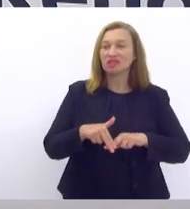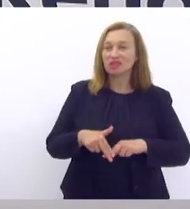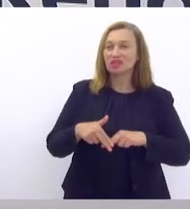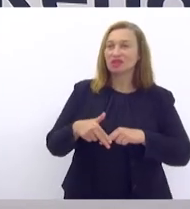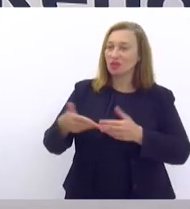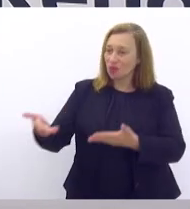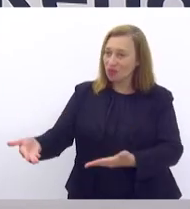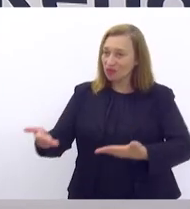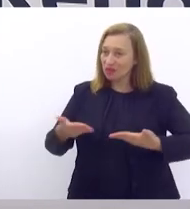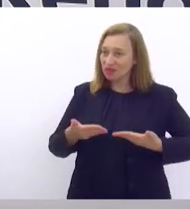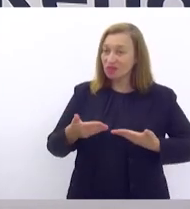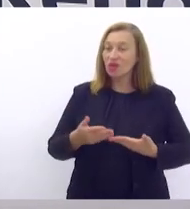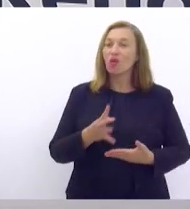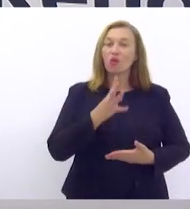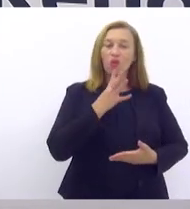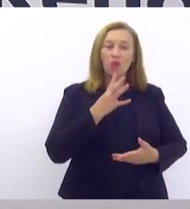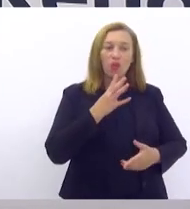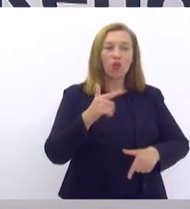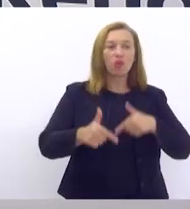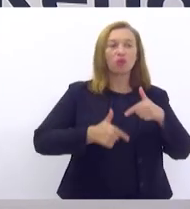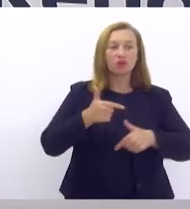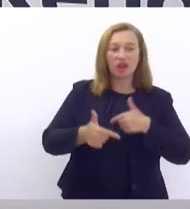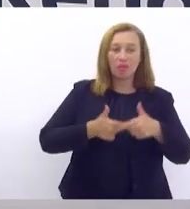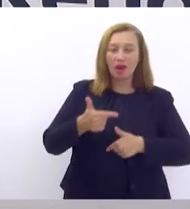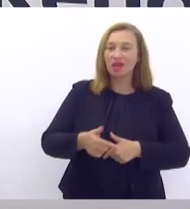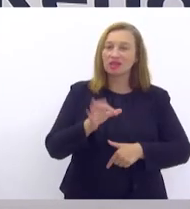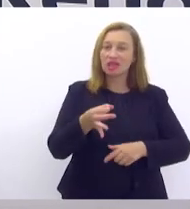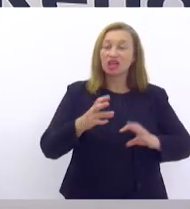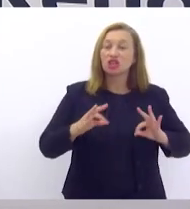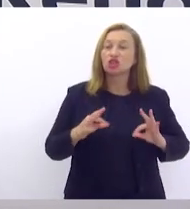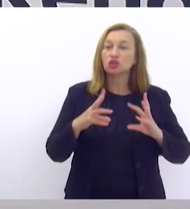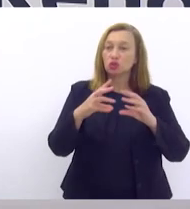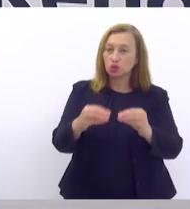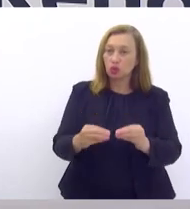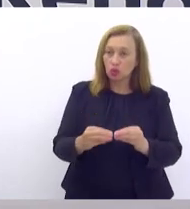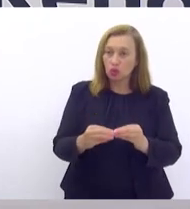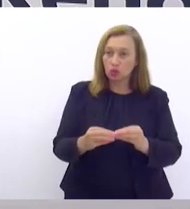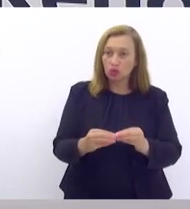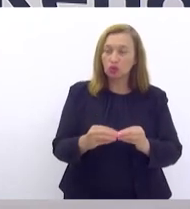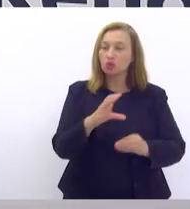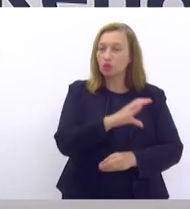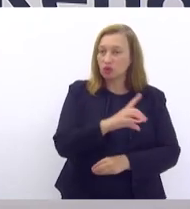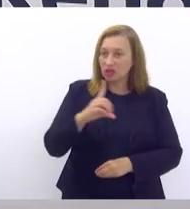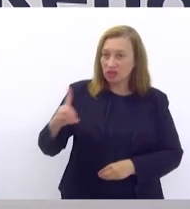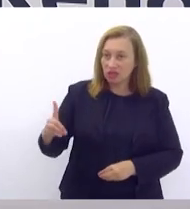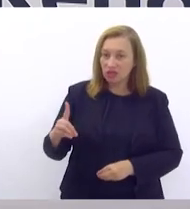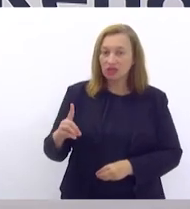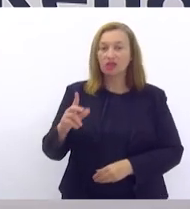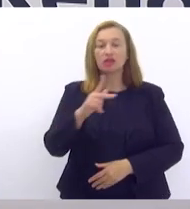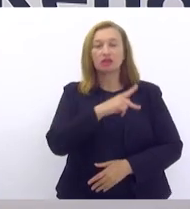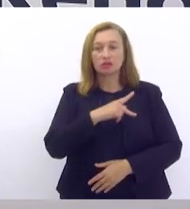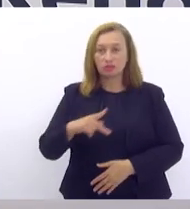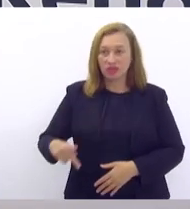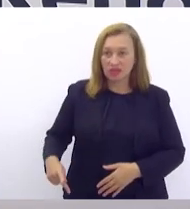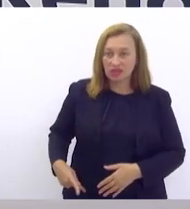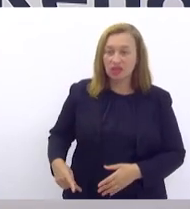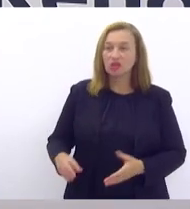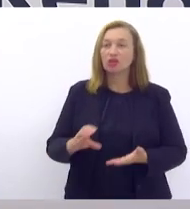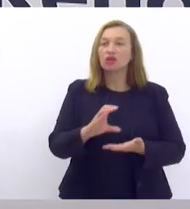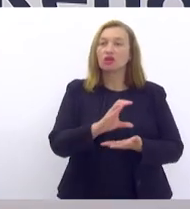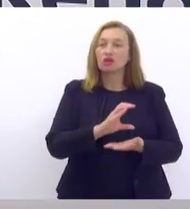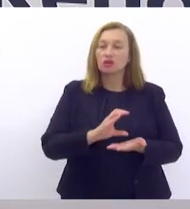para reconhecer o trabalho, a ação concreta de todos os coordenadores e os presidentes dos